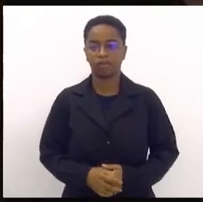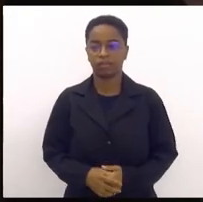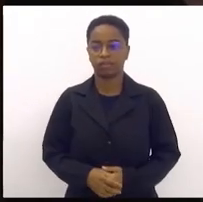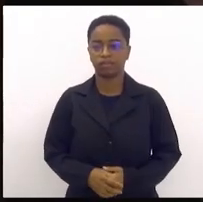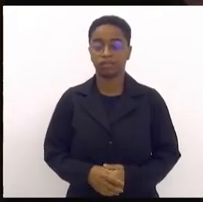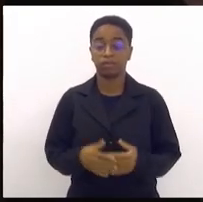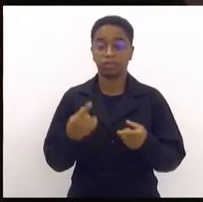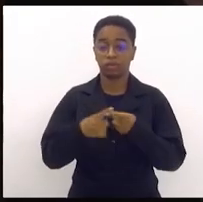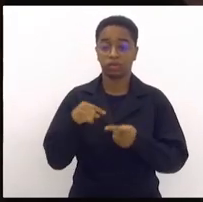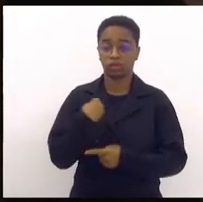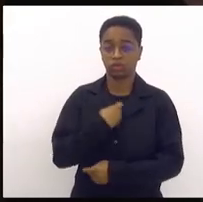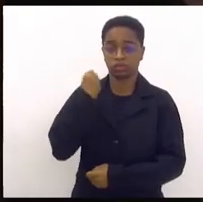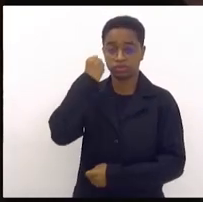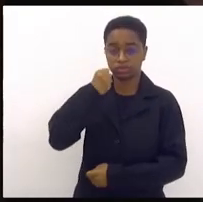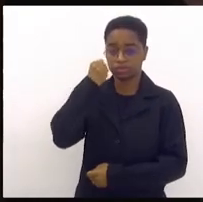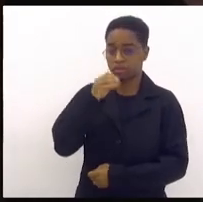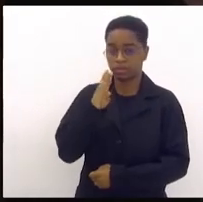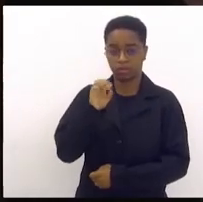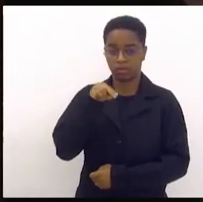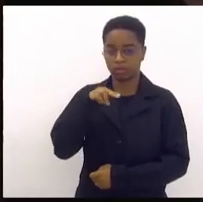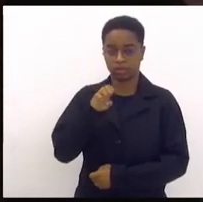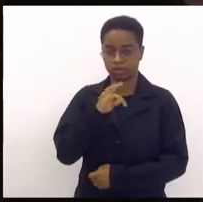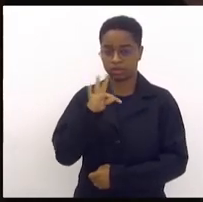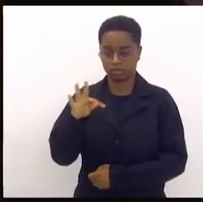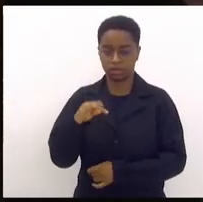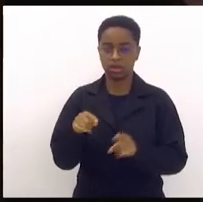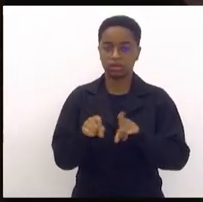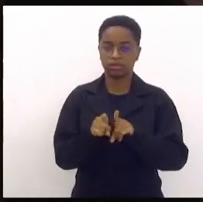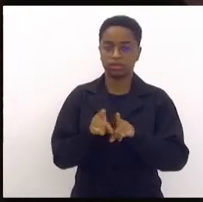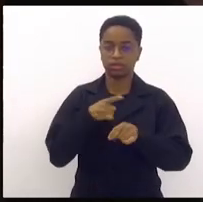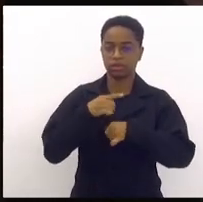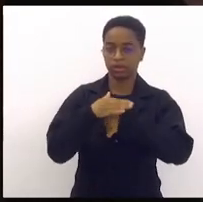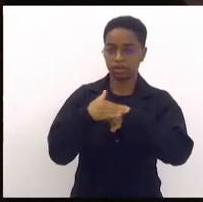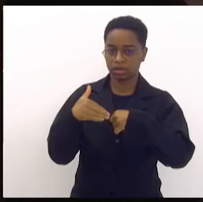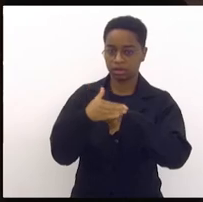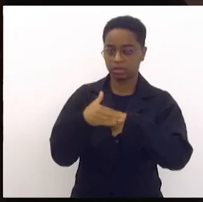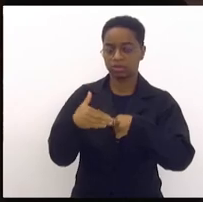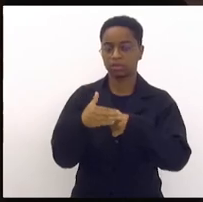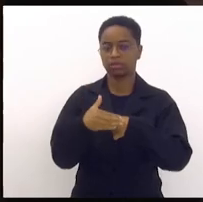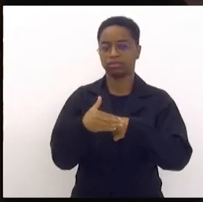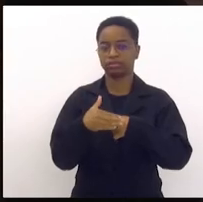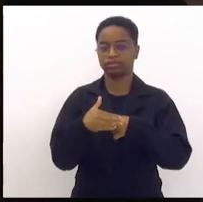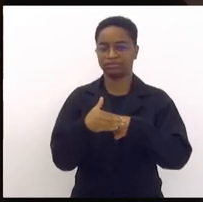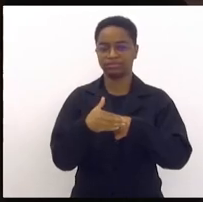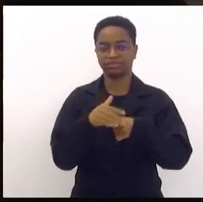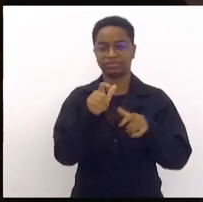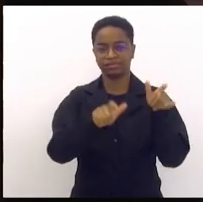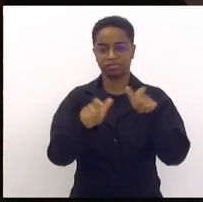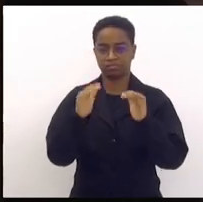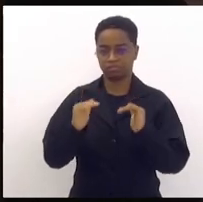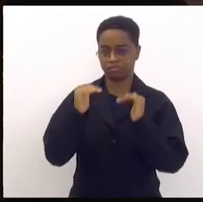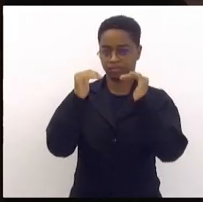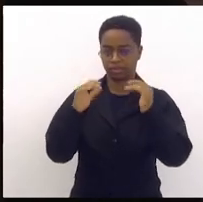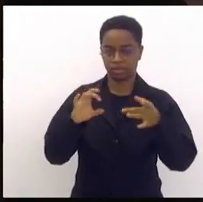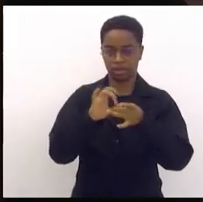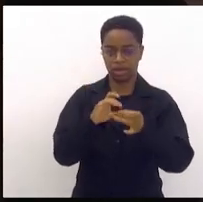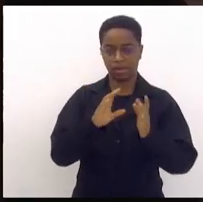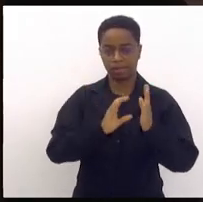o nosso senador Bonetti. Então, ter o carinho dos altos dirigentes do PL